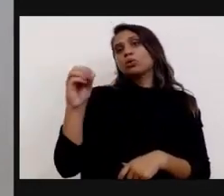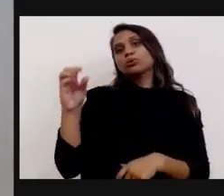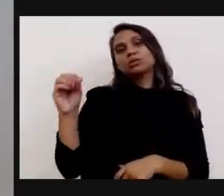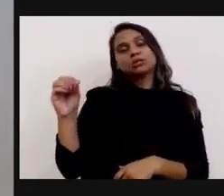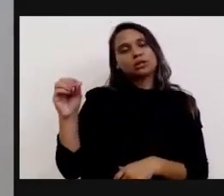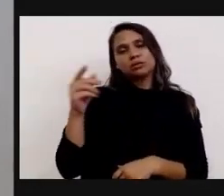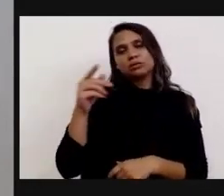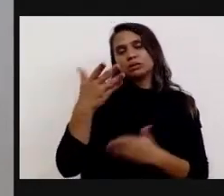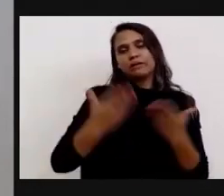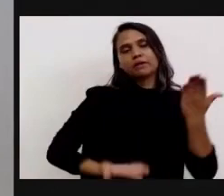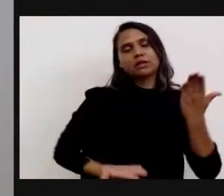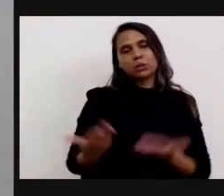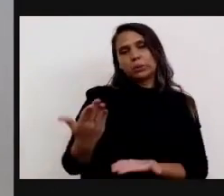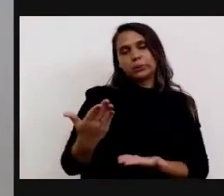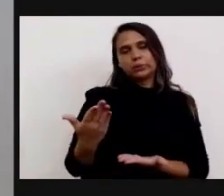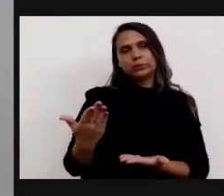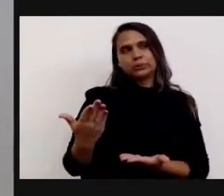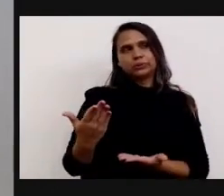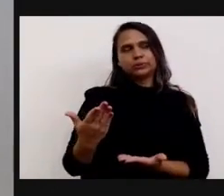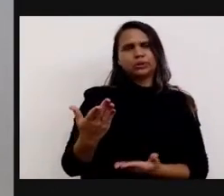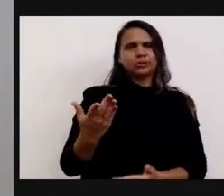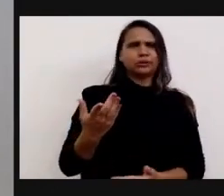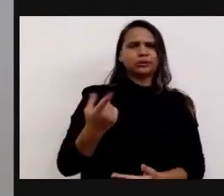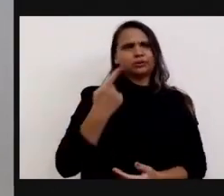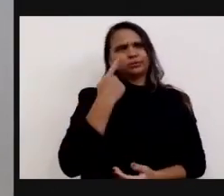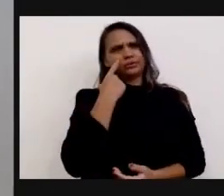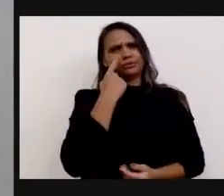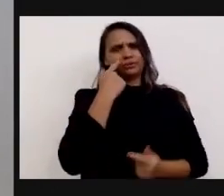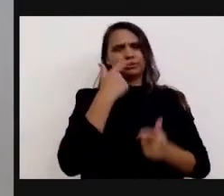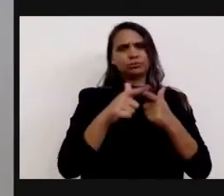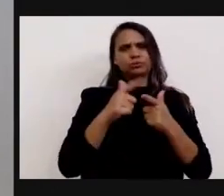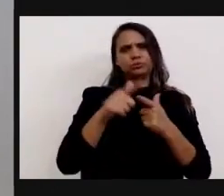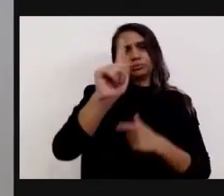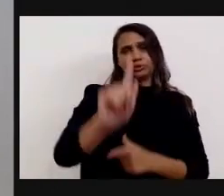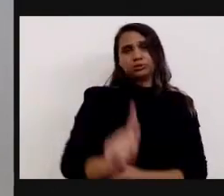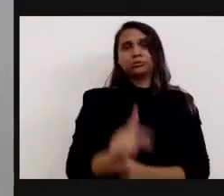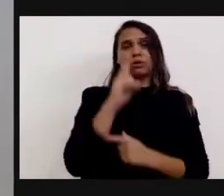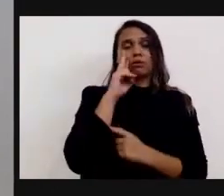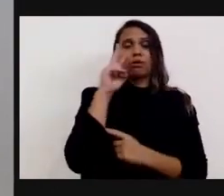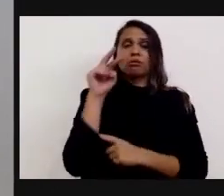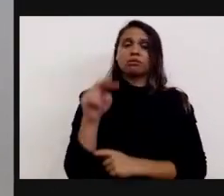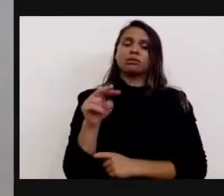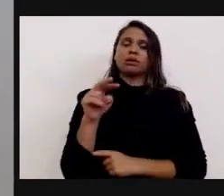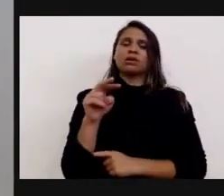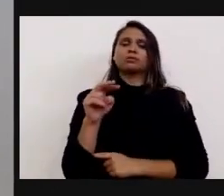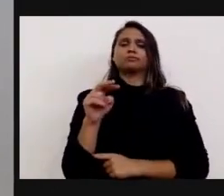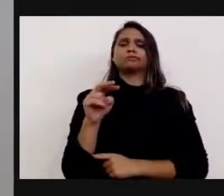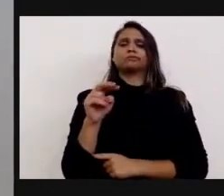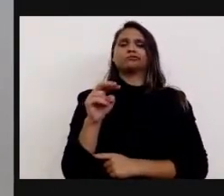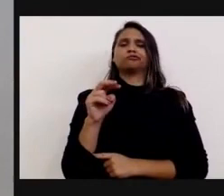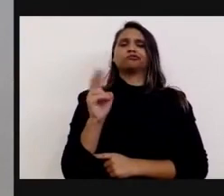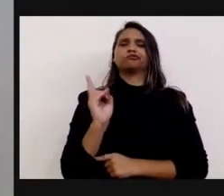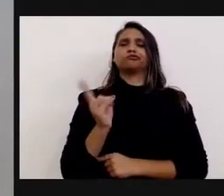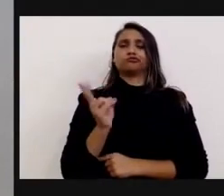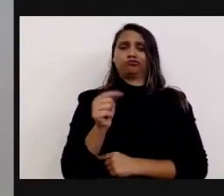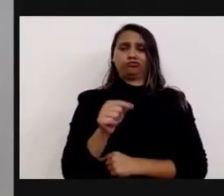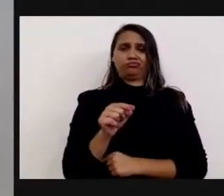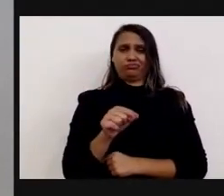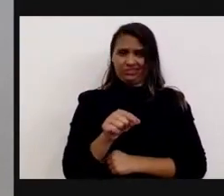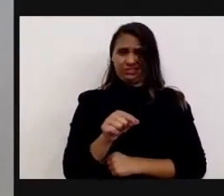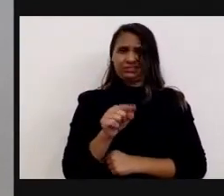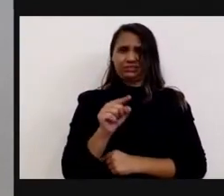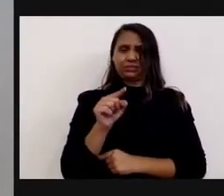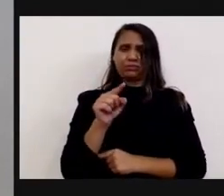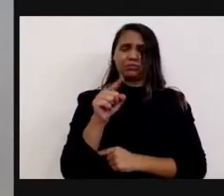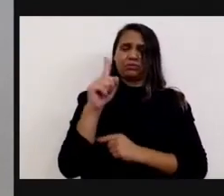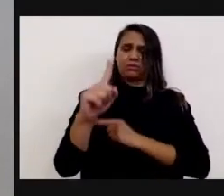né e o programa de gestão ele permite você olhar para aquilo ali e falar a gente vai continuar assim ah no